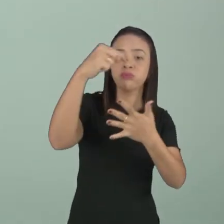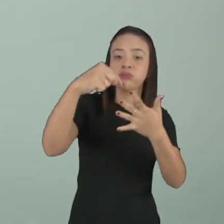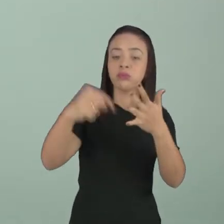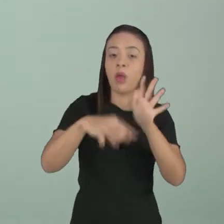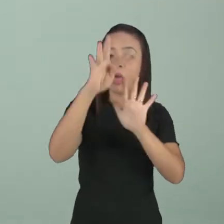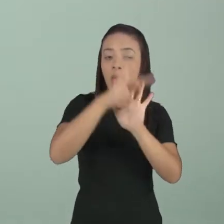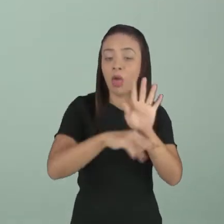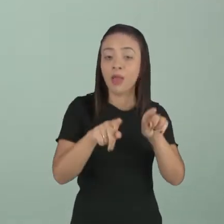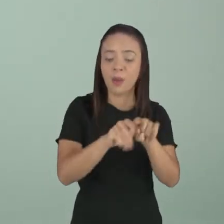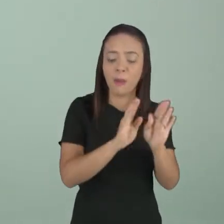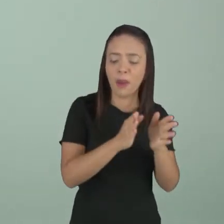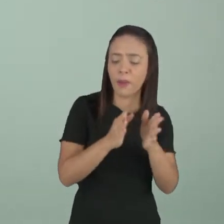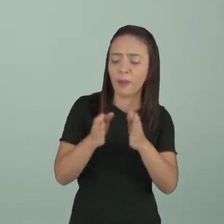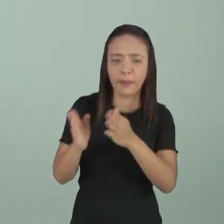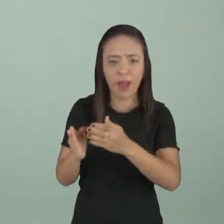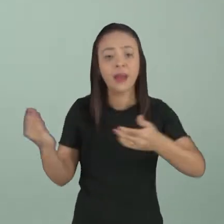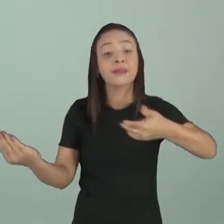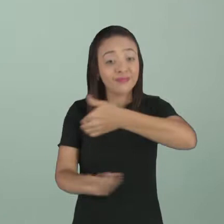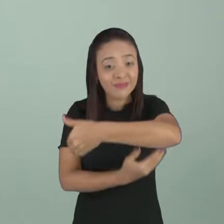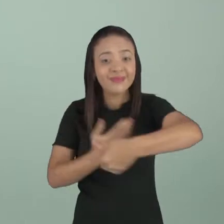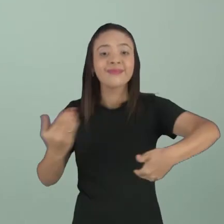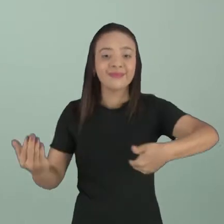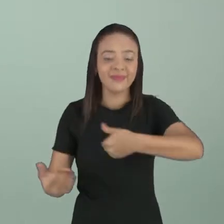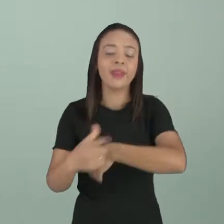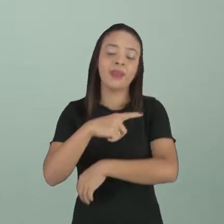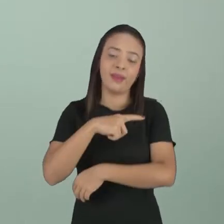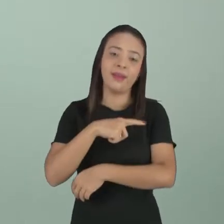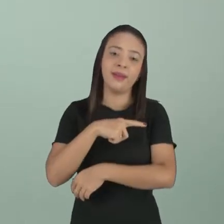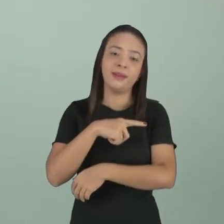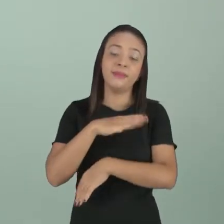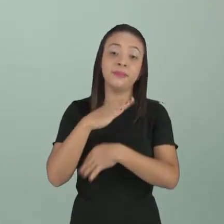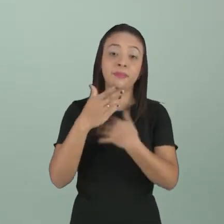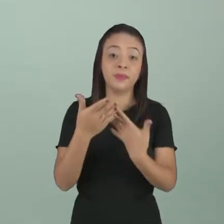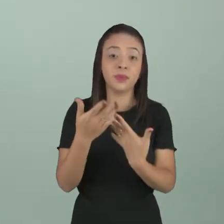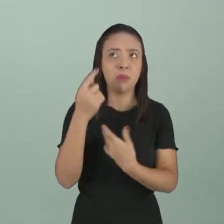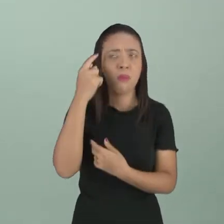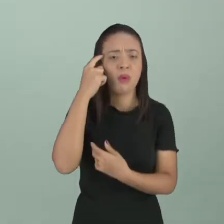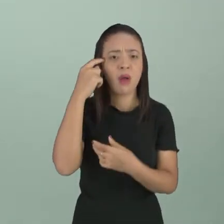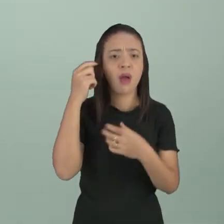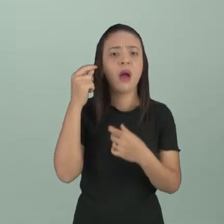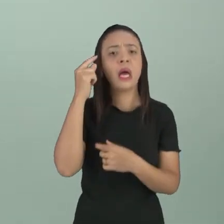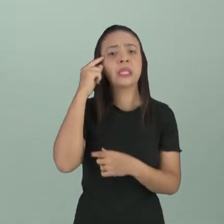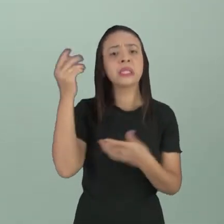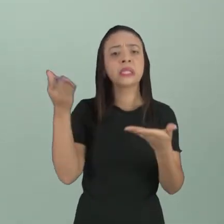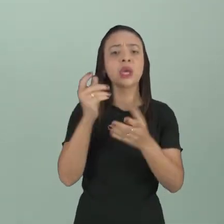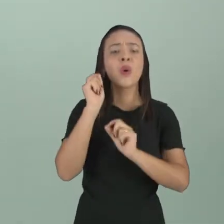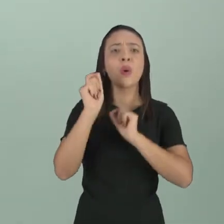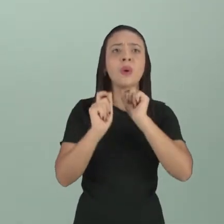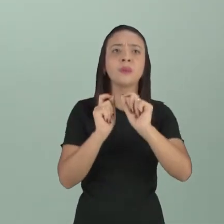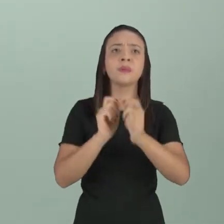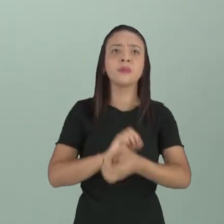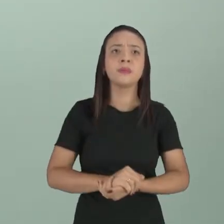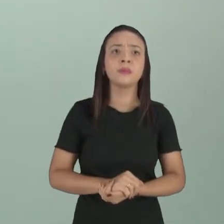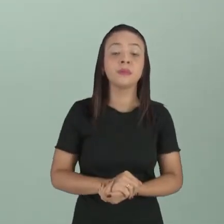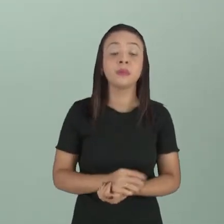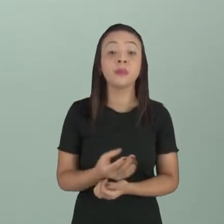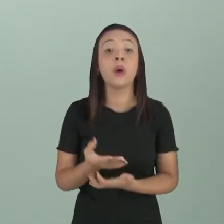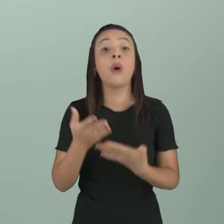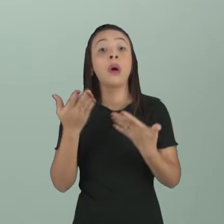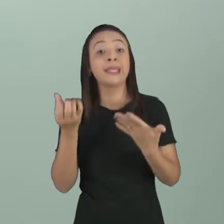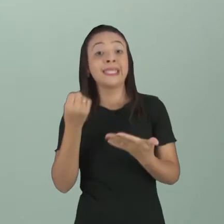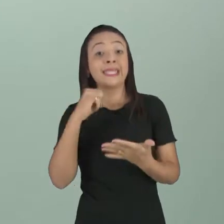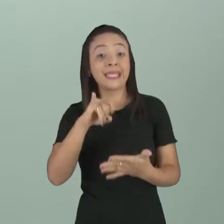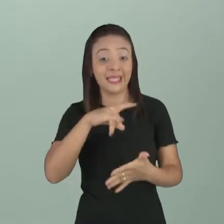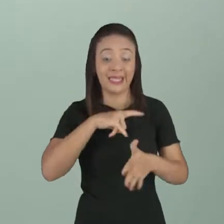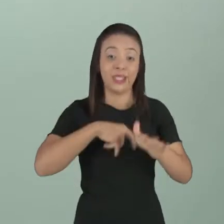e partes do texto Ok então vamos lá a funcionar aqui comigo uma coisa quando